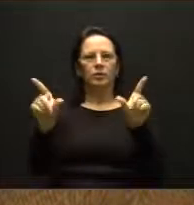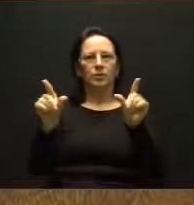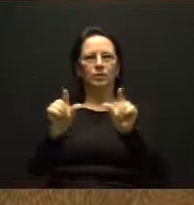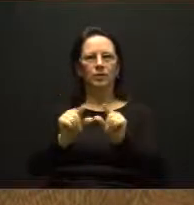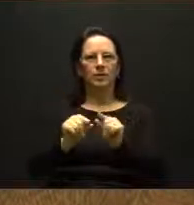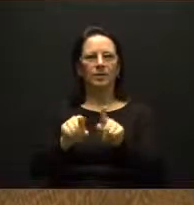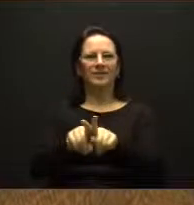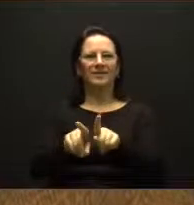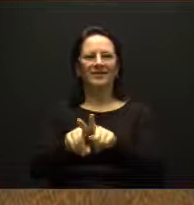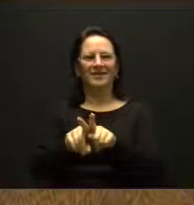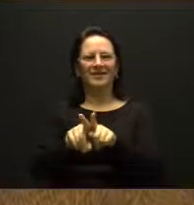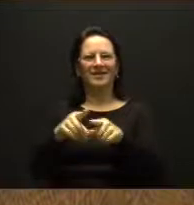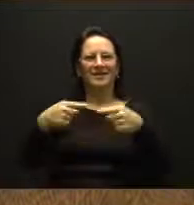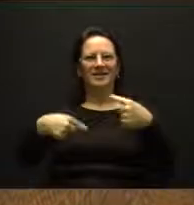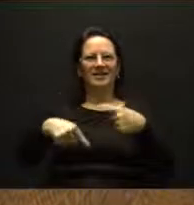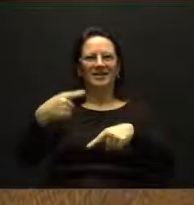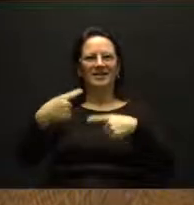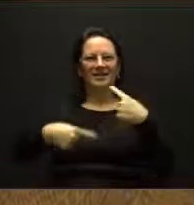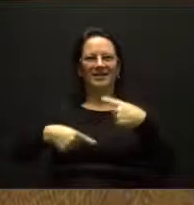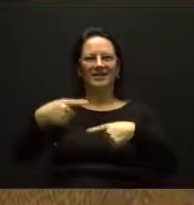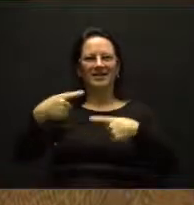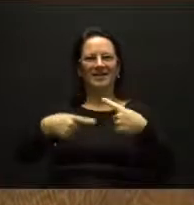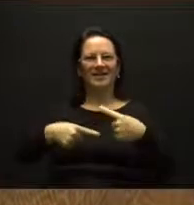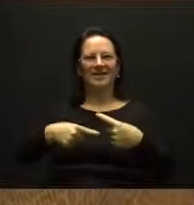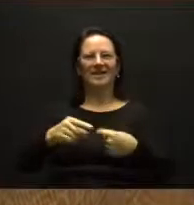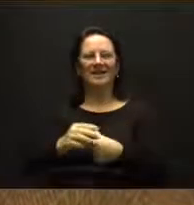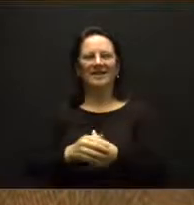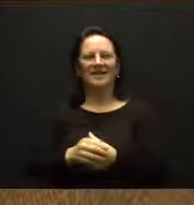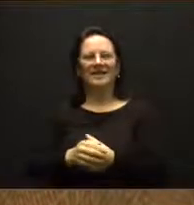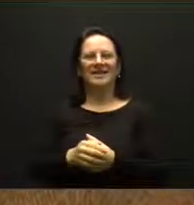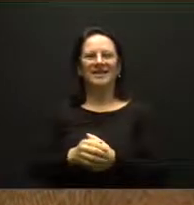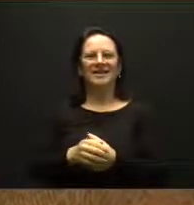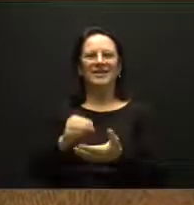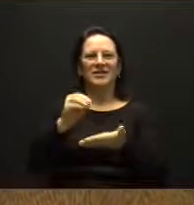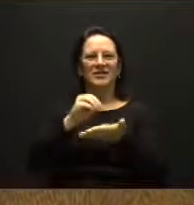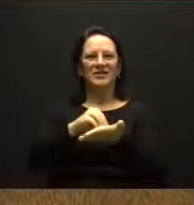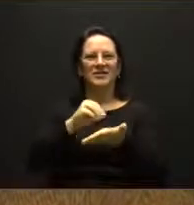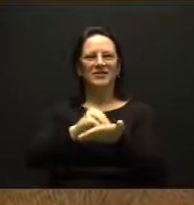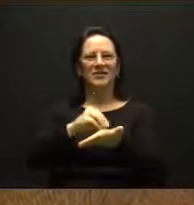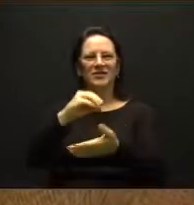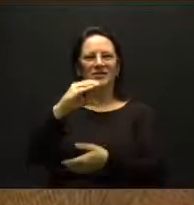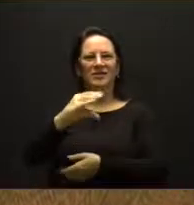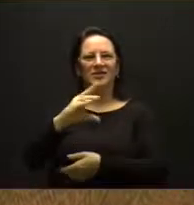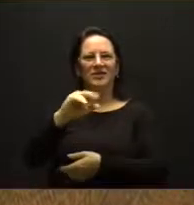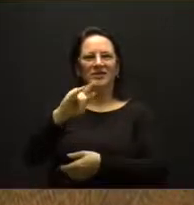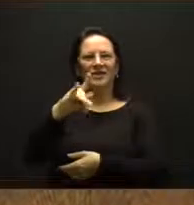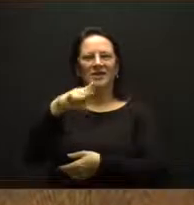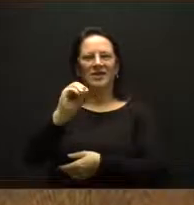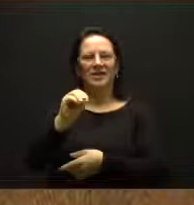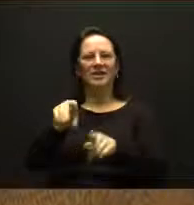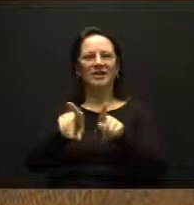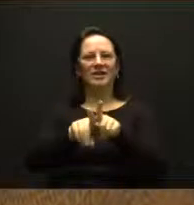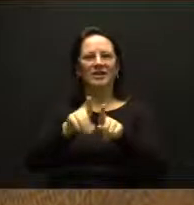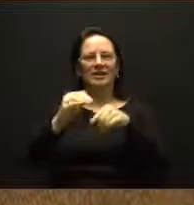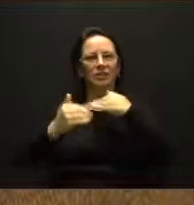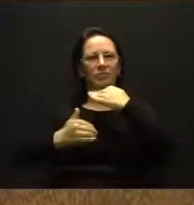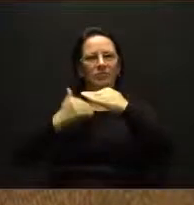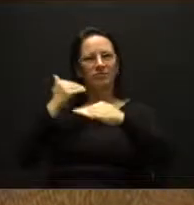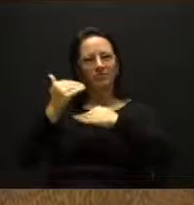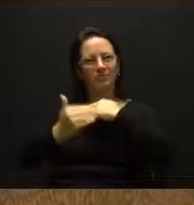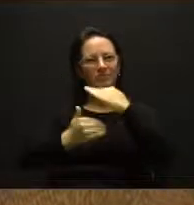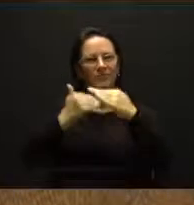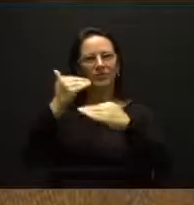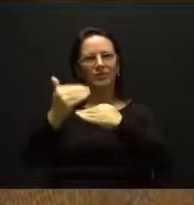instabilidade política que assola nosso país e da falta de credibilidade dos investidores em